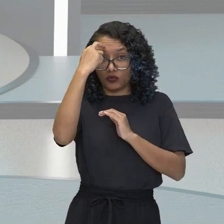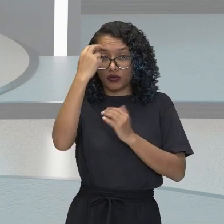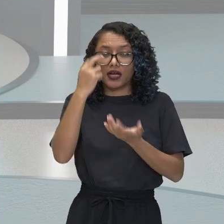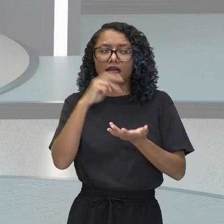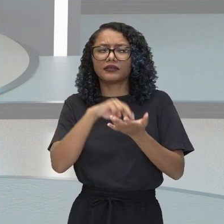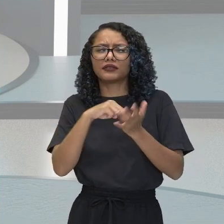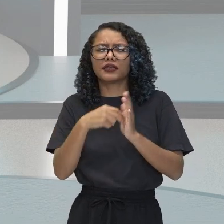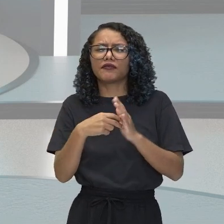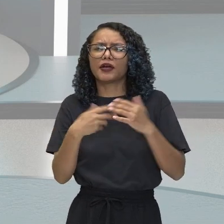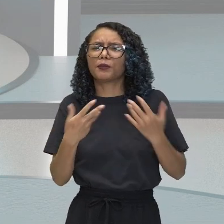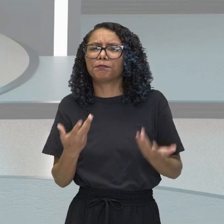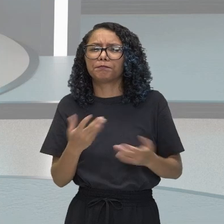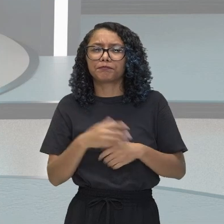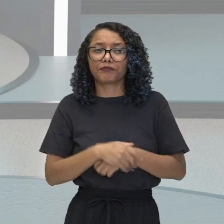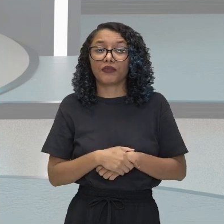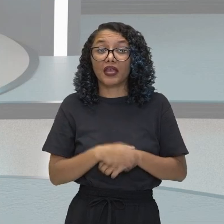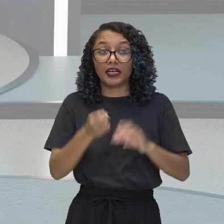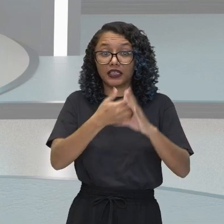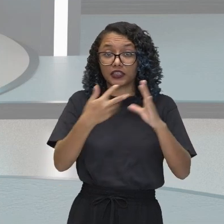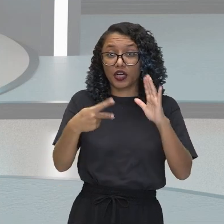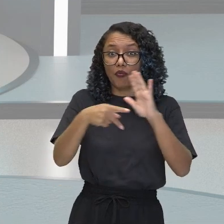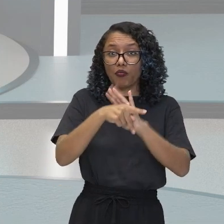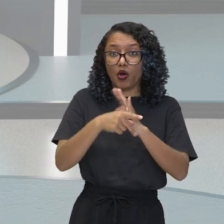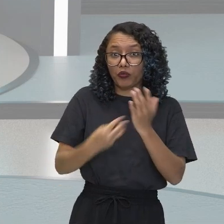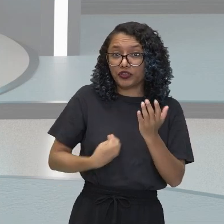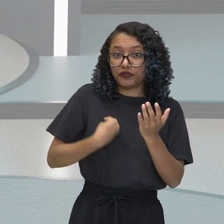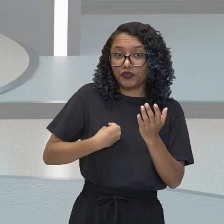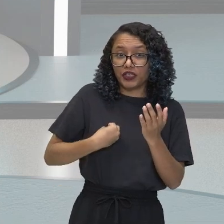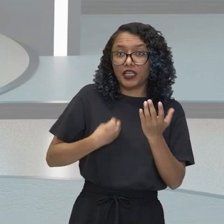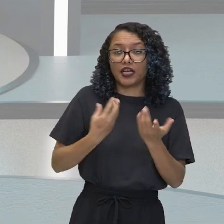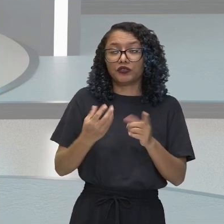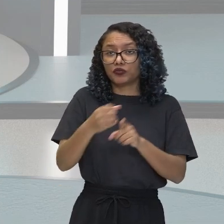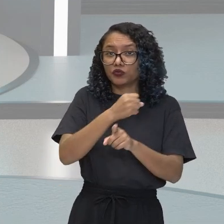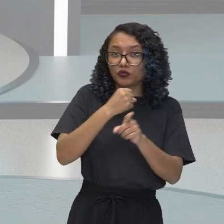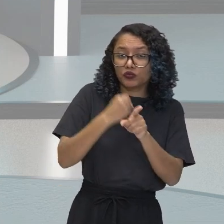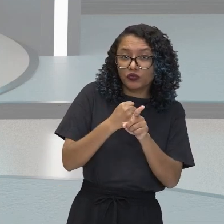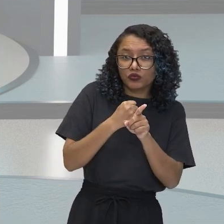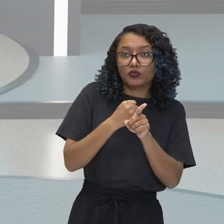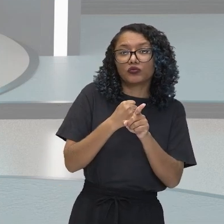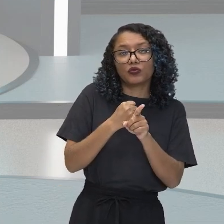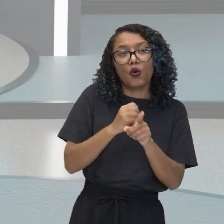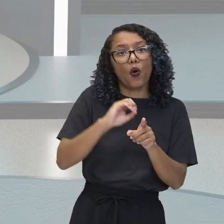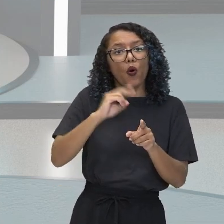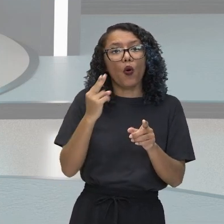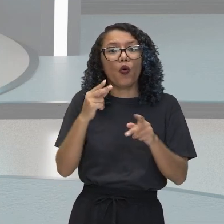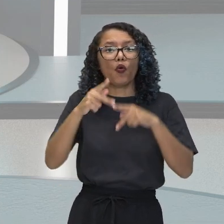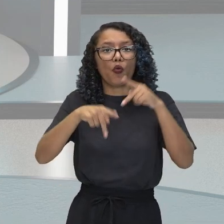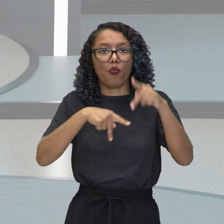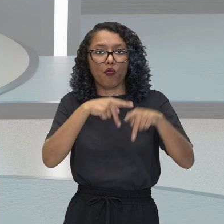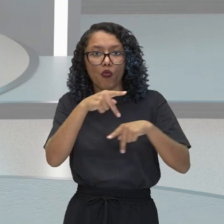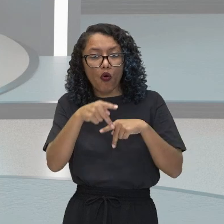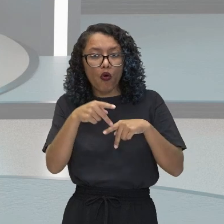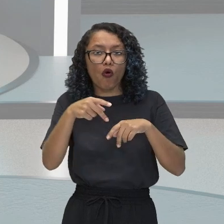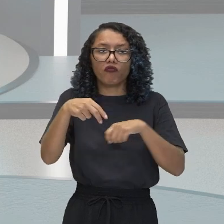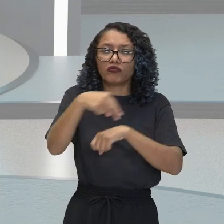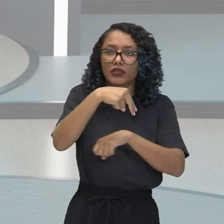existência social de um povo ou nação, ou então de grupos no interior de